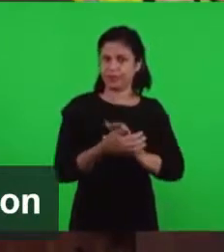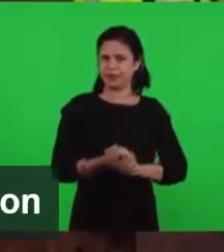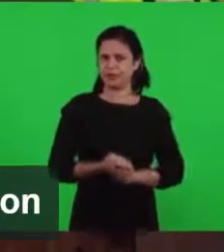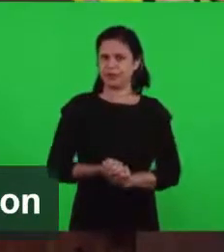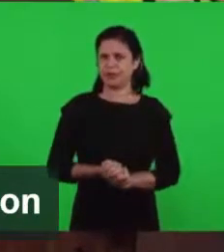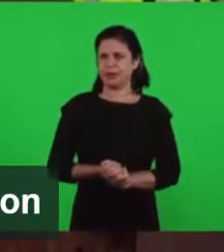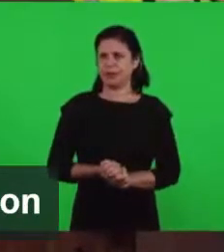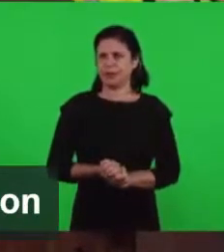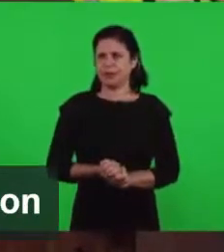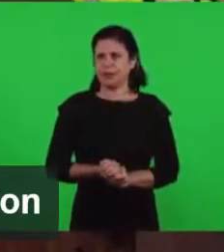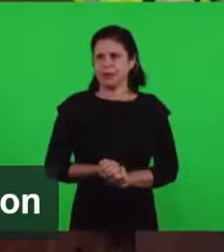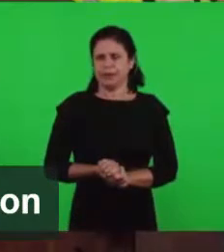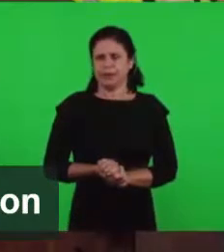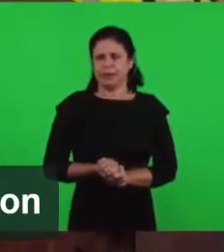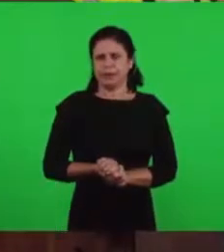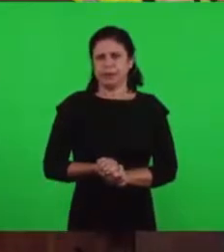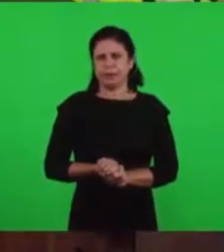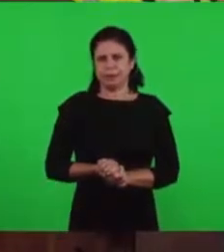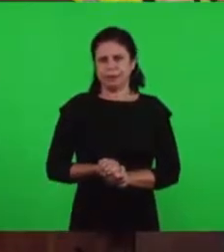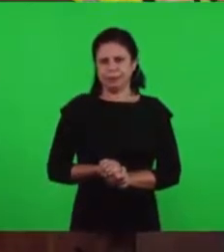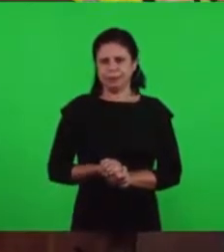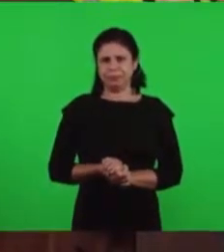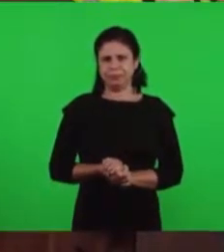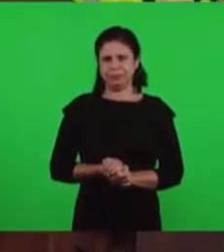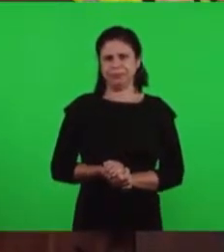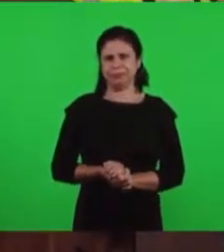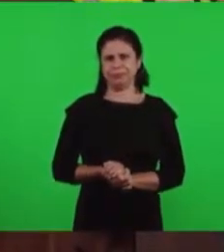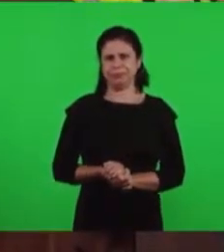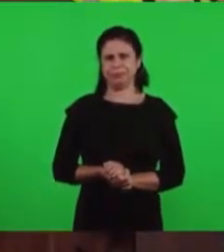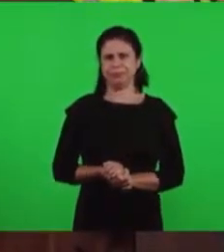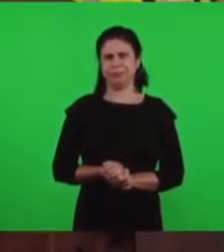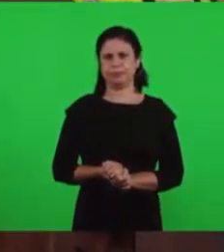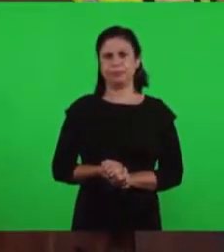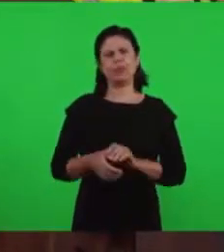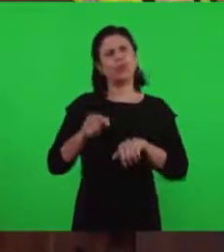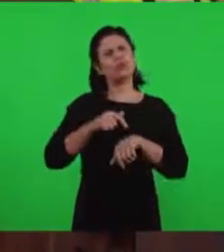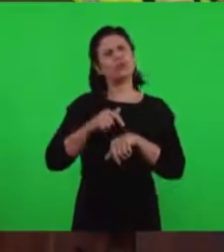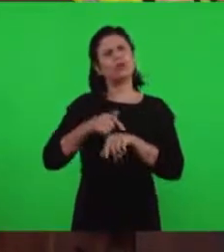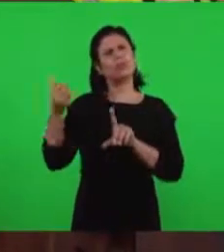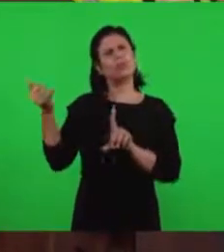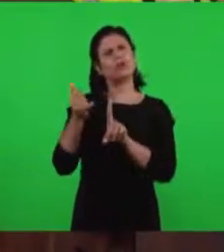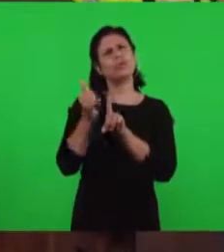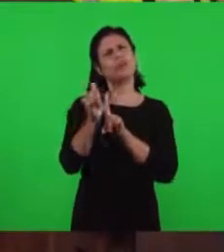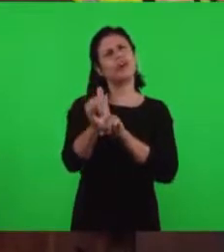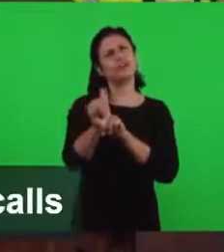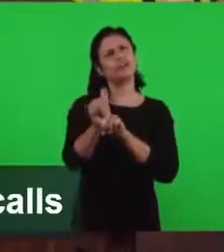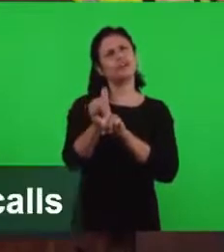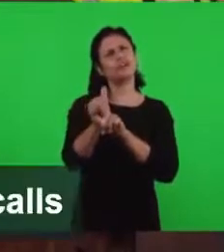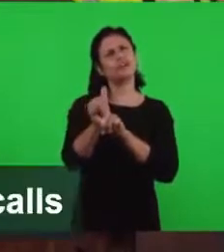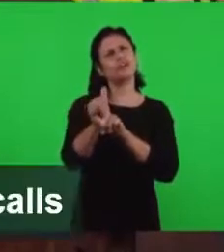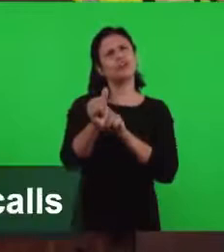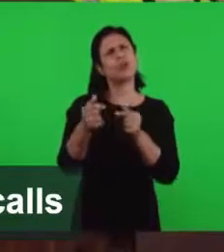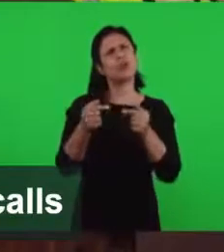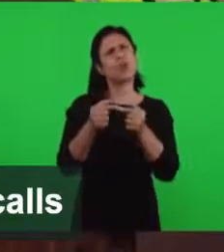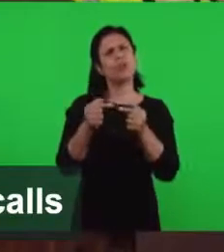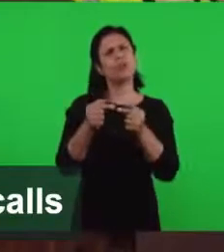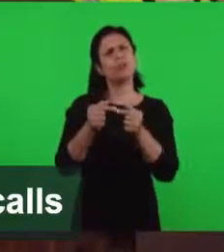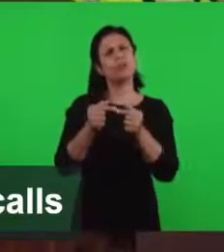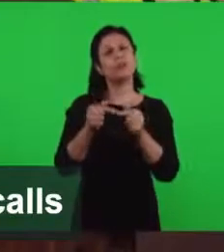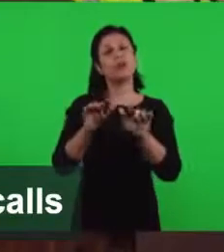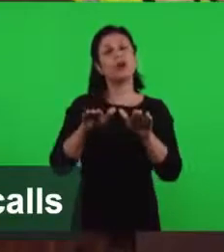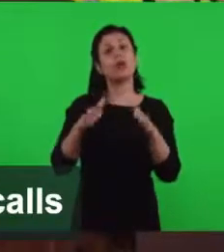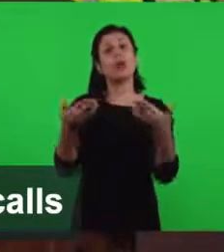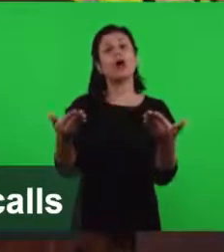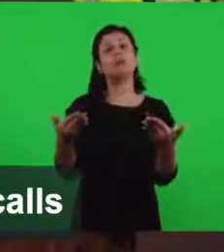contemplação profética está relacionado com um momento que é chamado o breve